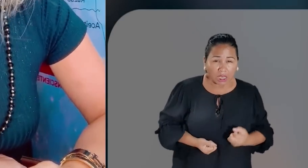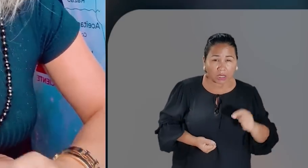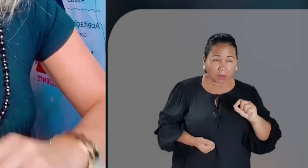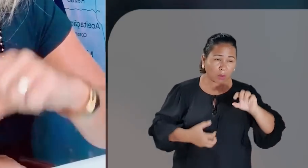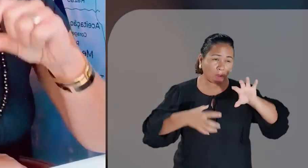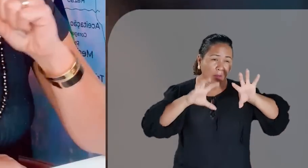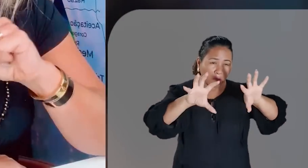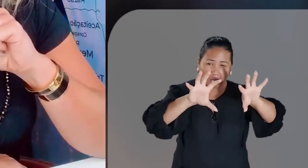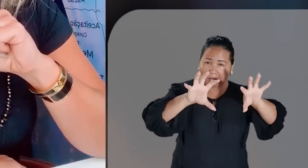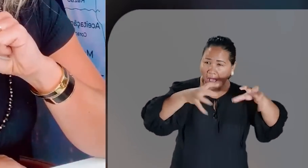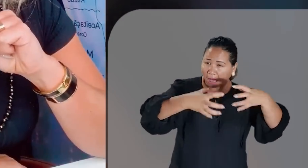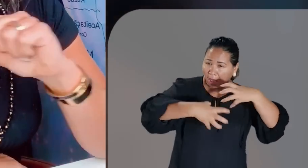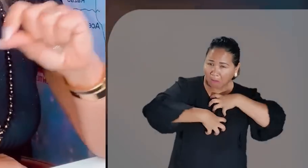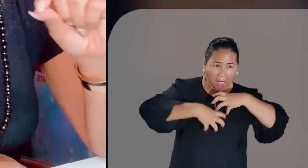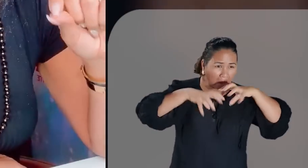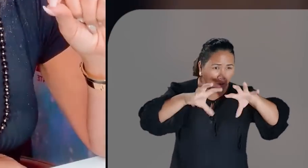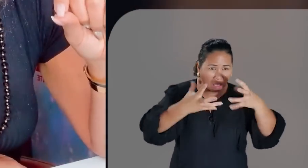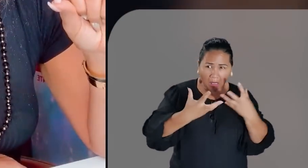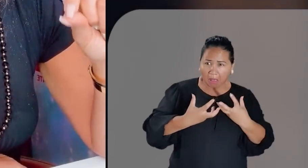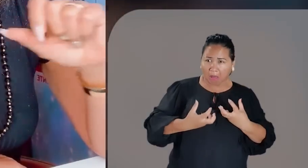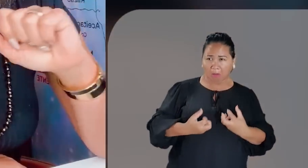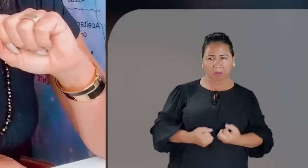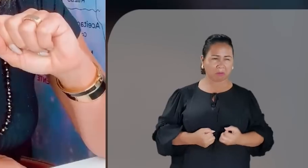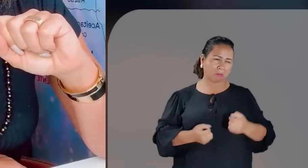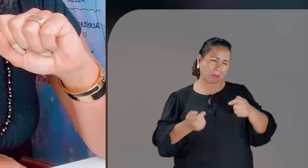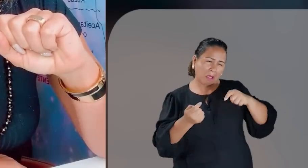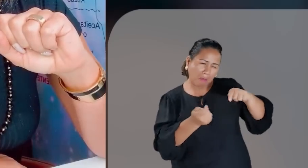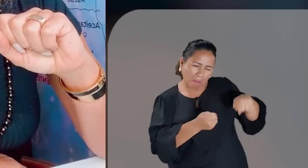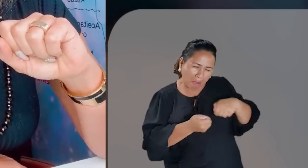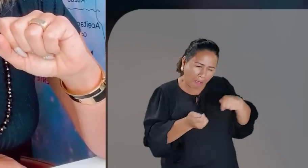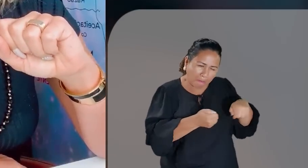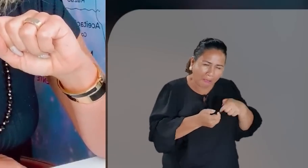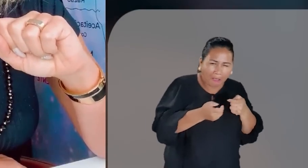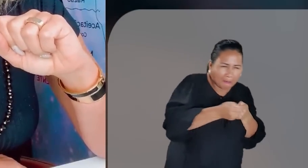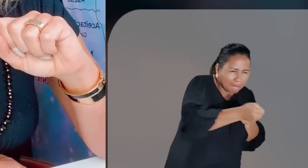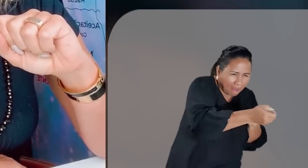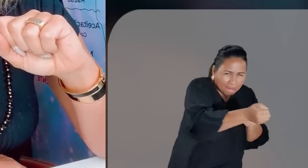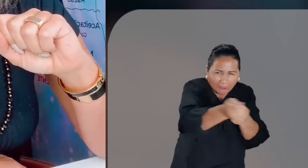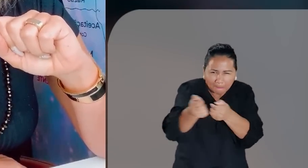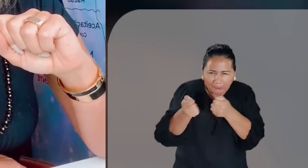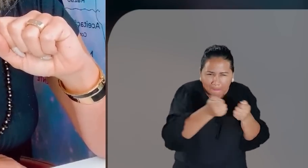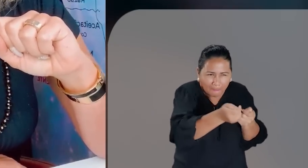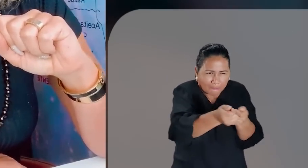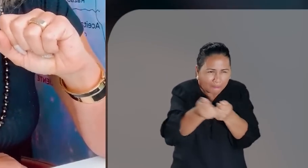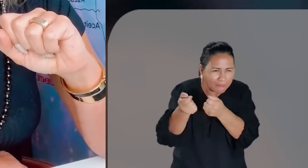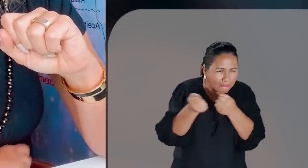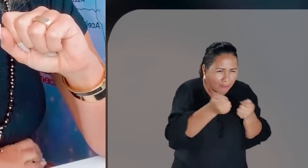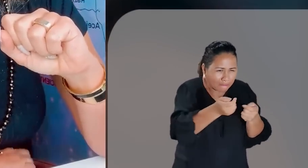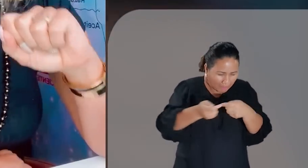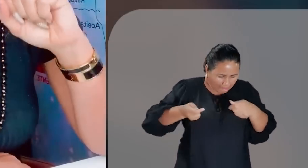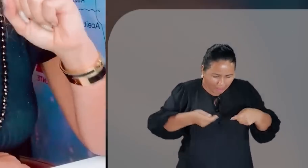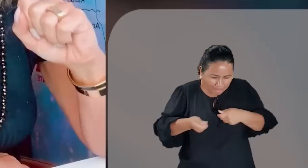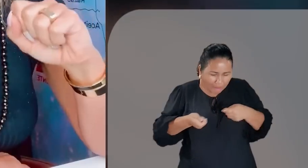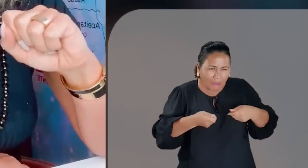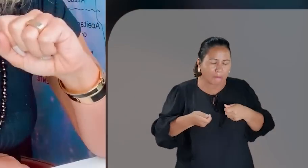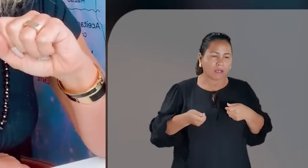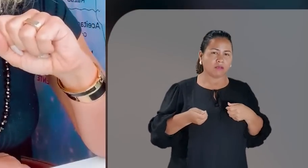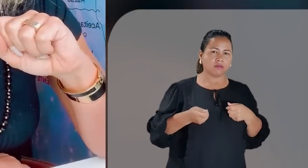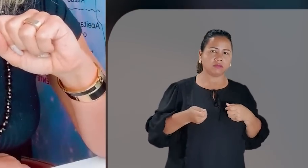quando você aceita a desonestidade, quando você aceita enganar o outro pelos teus caprichos e